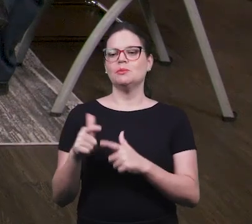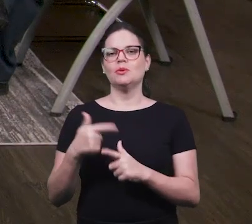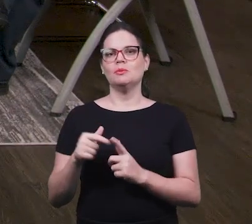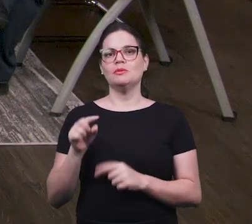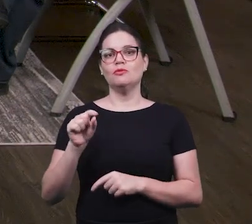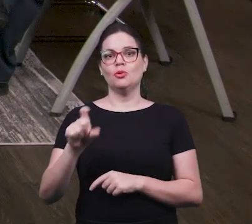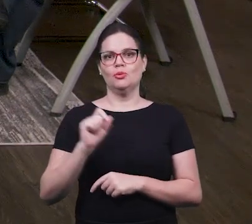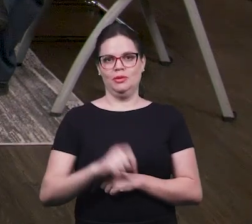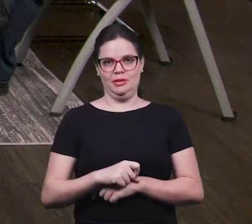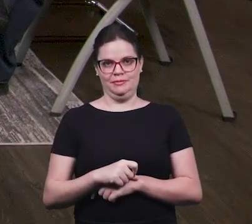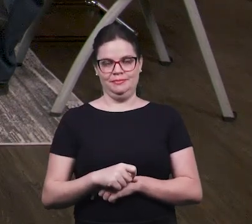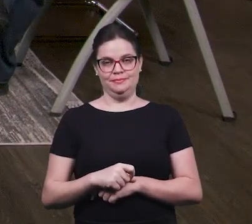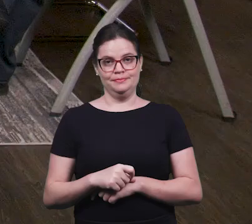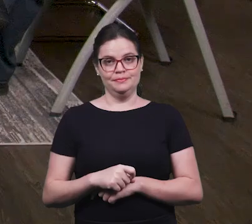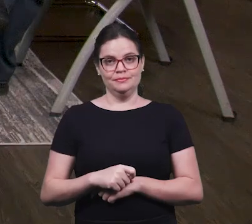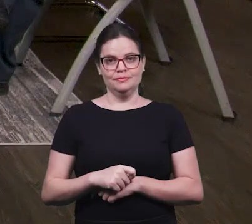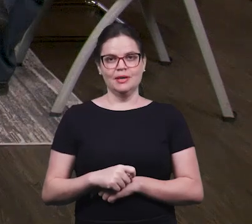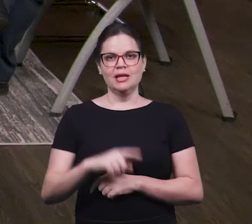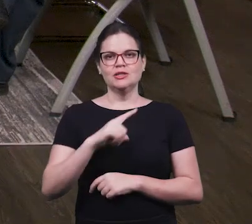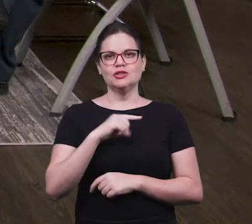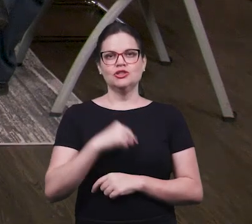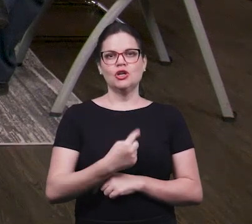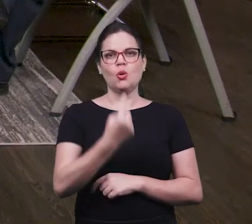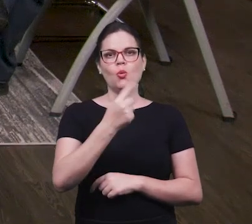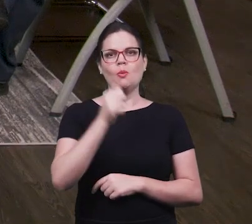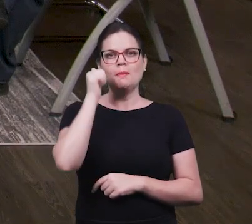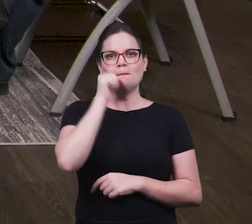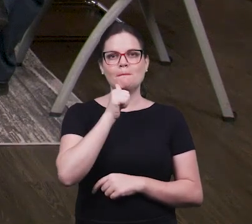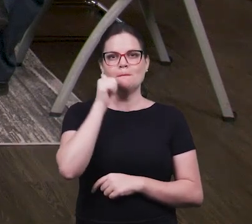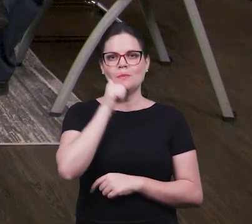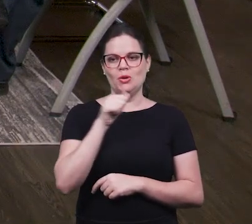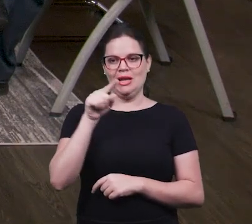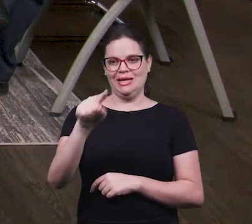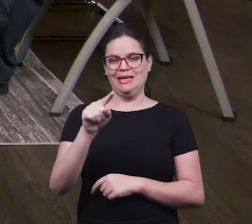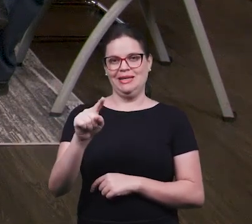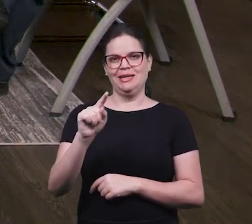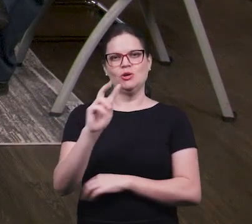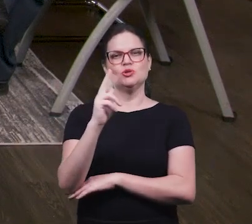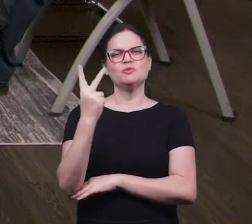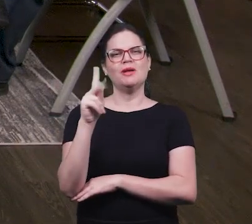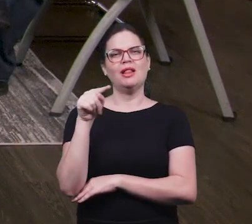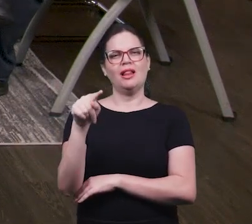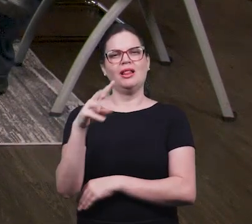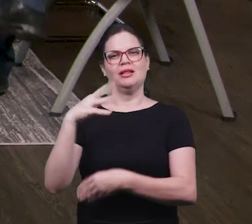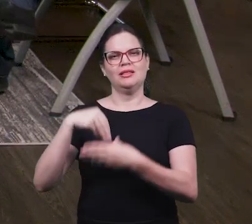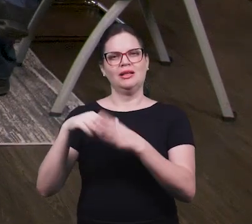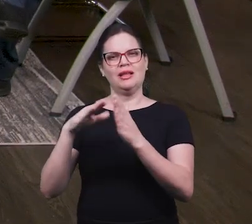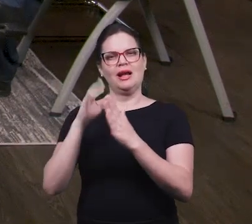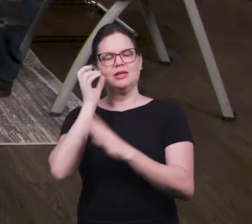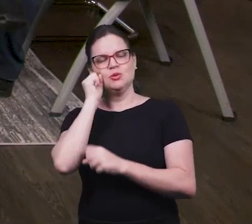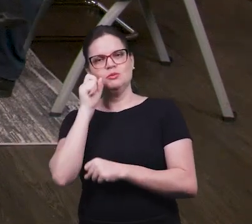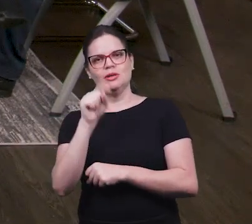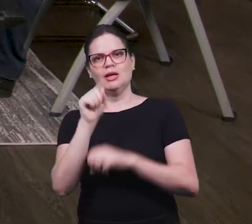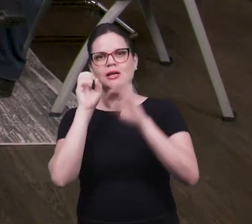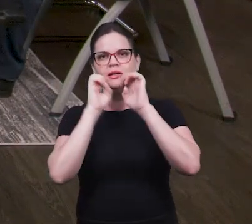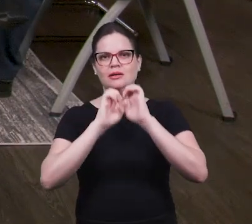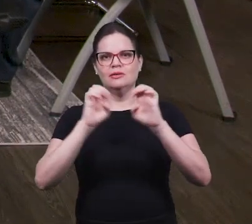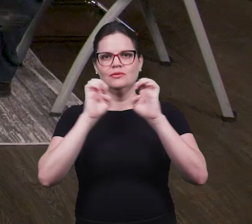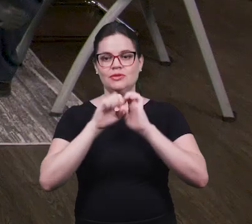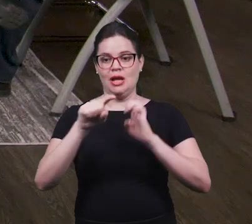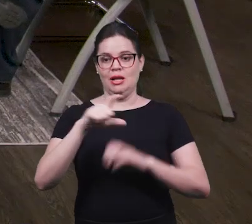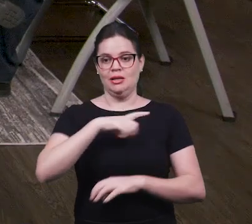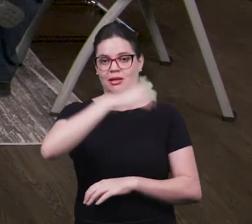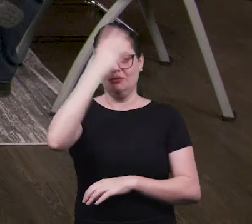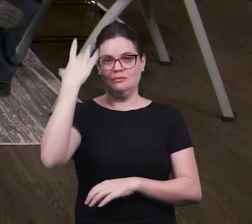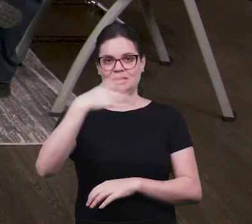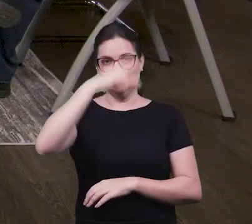que a mulher, uma mulher com quem se hospedou, ou foi a primeira que foi evangelizada, ela foi batizada com o